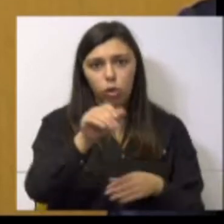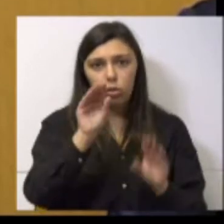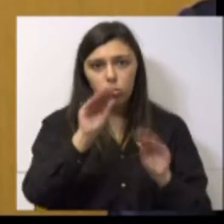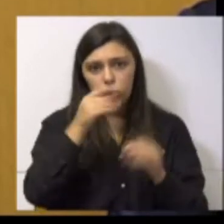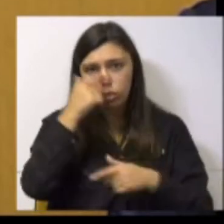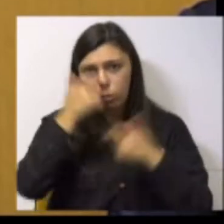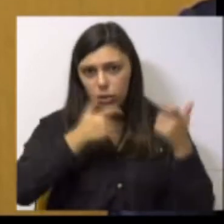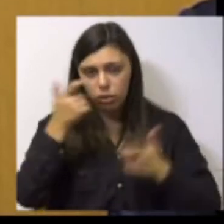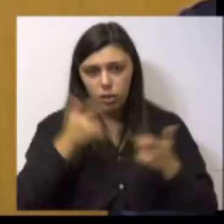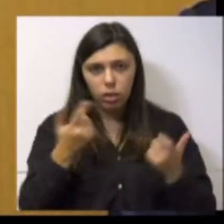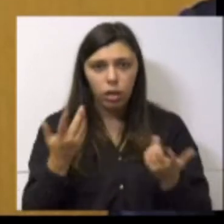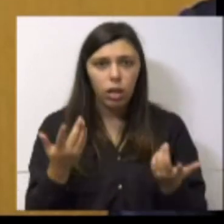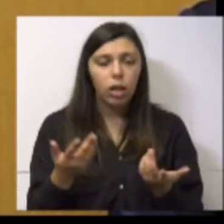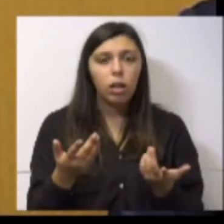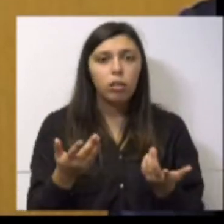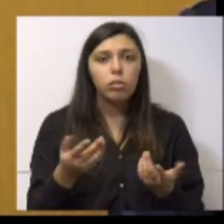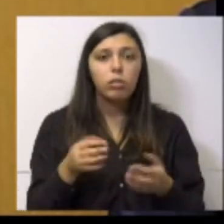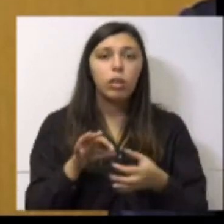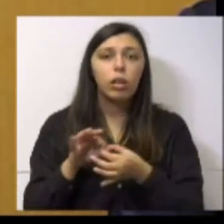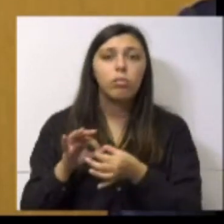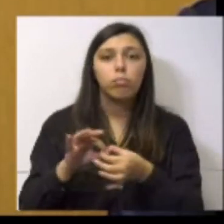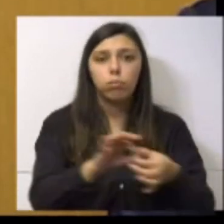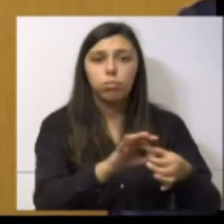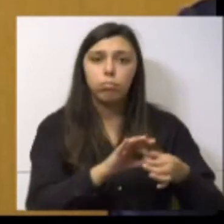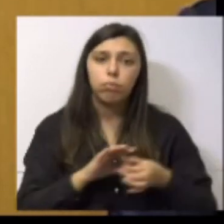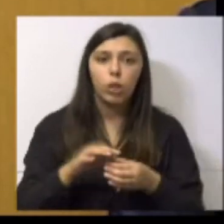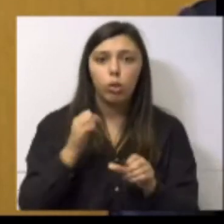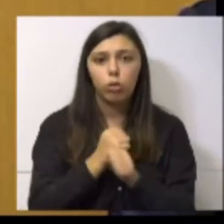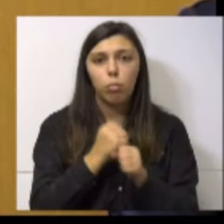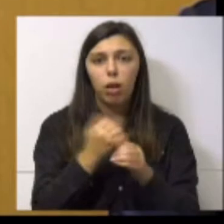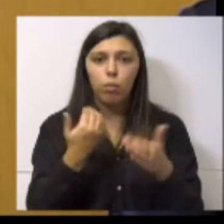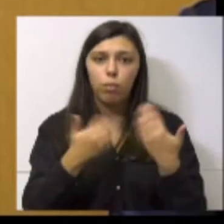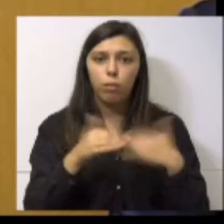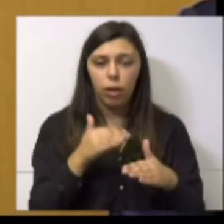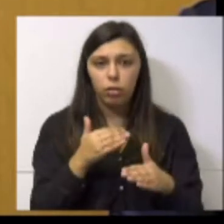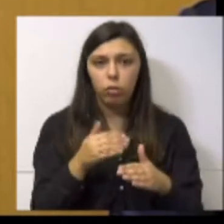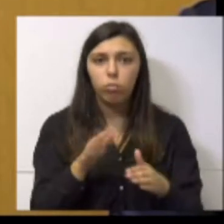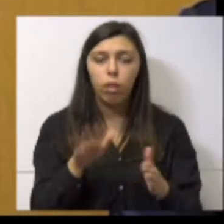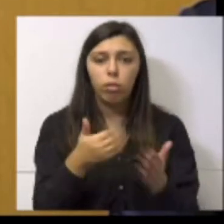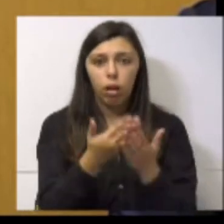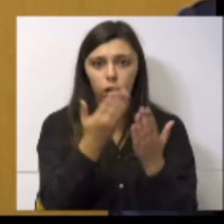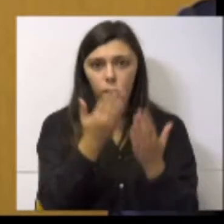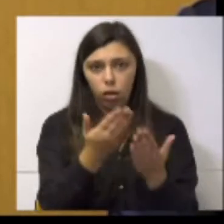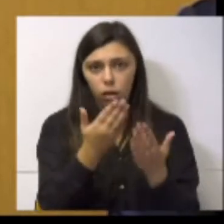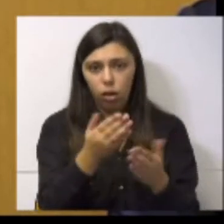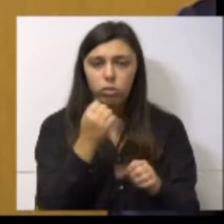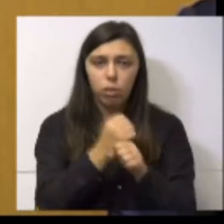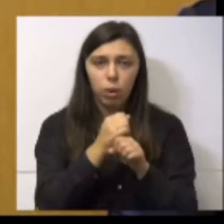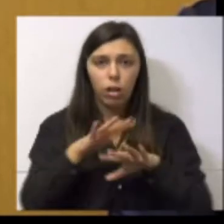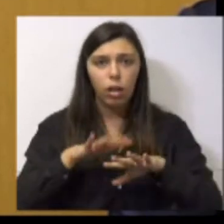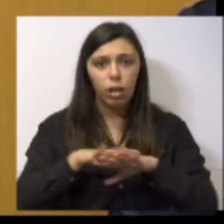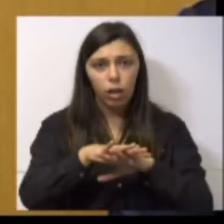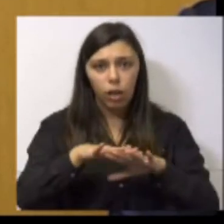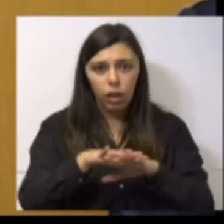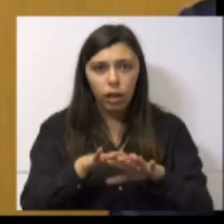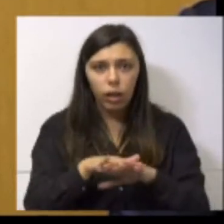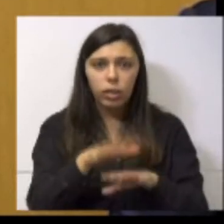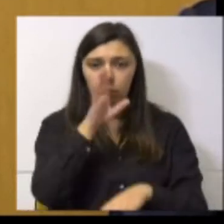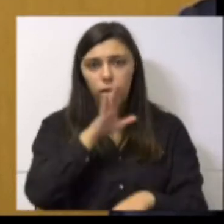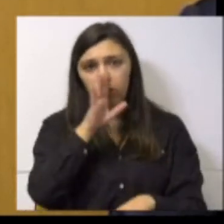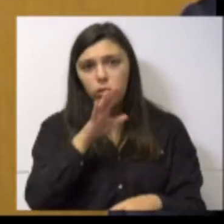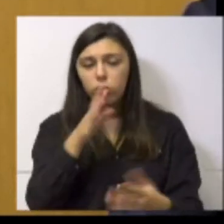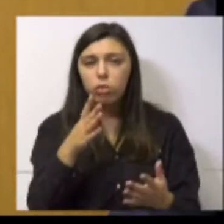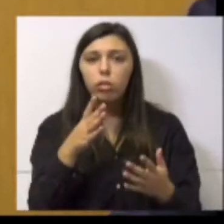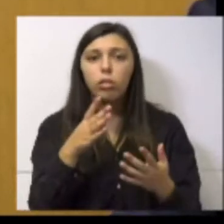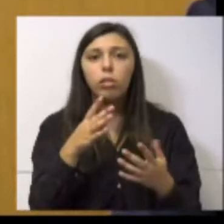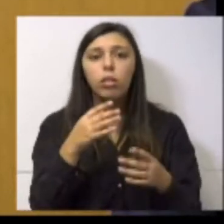para a cidadania que articule o trabalho desenvolvido, privilegiando o trabalho em rede e a partilha de práticas de referência de educação